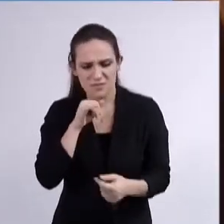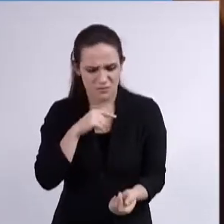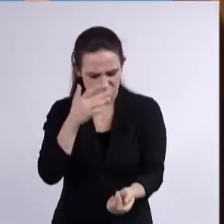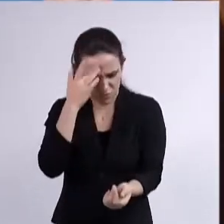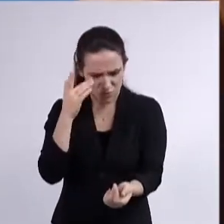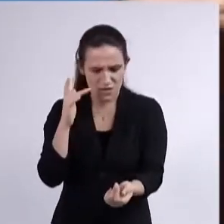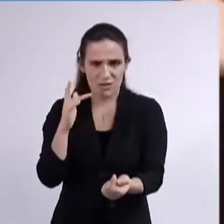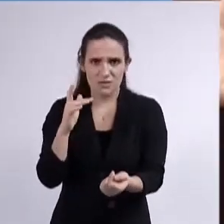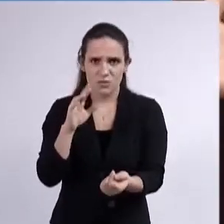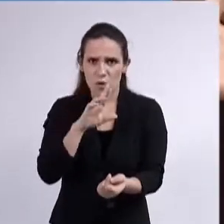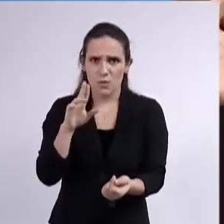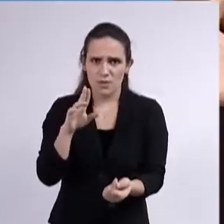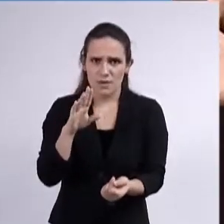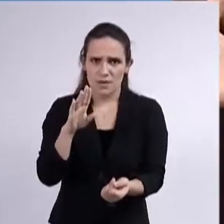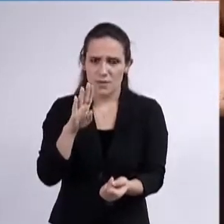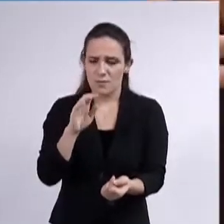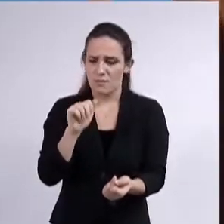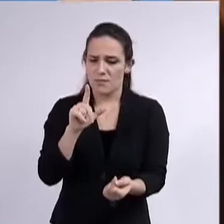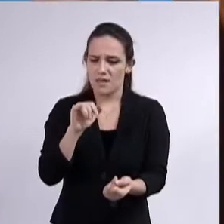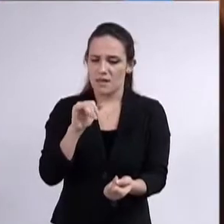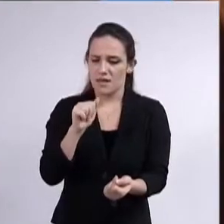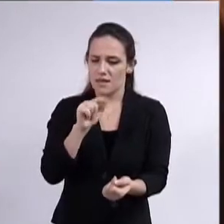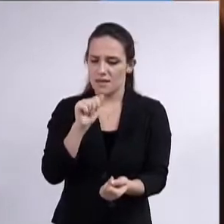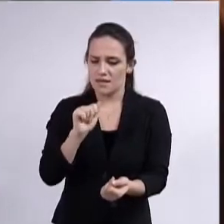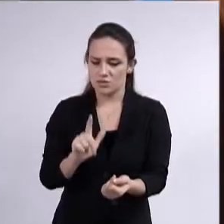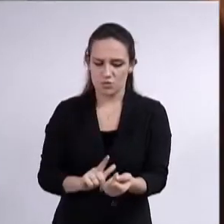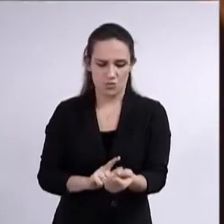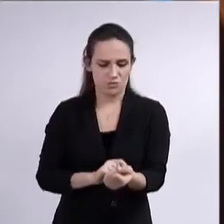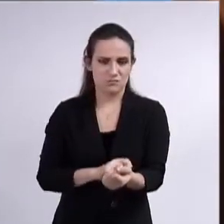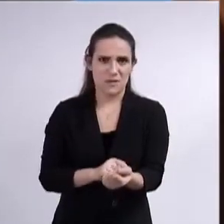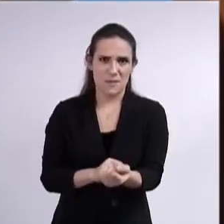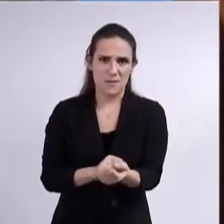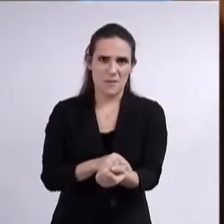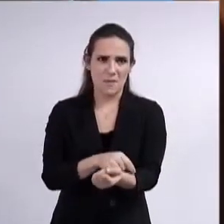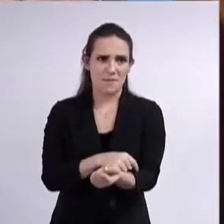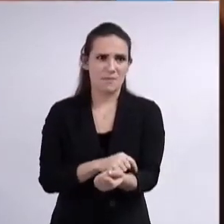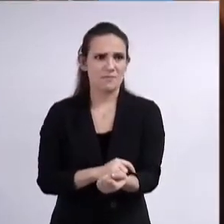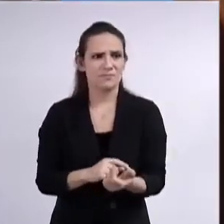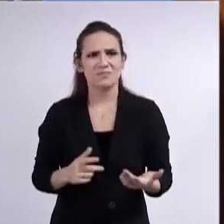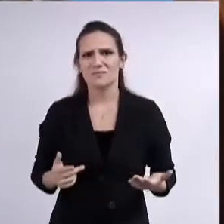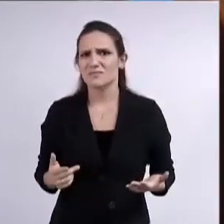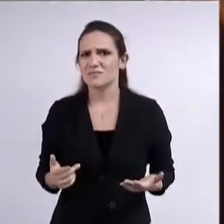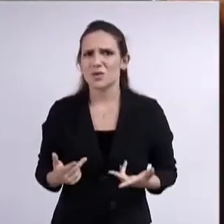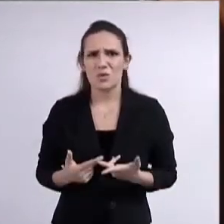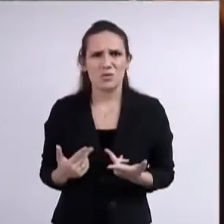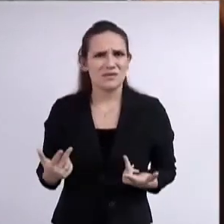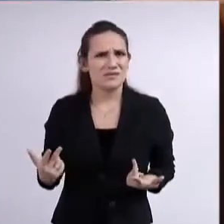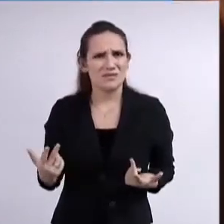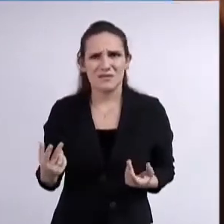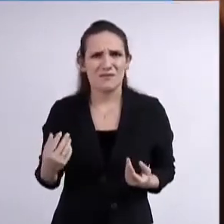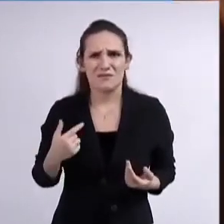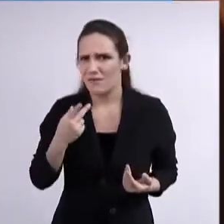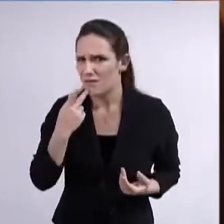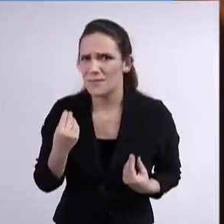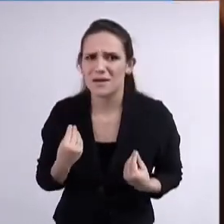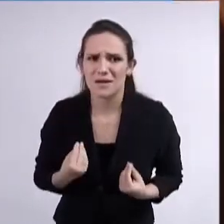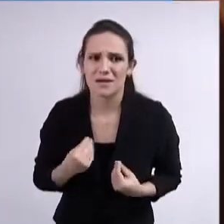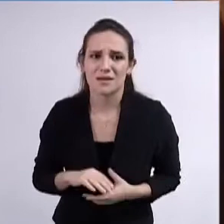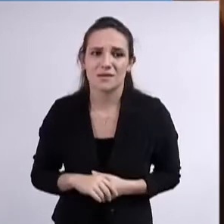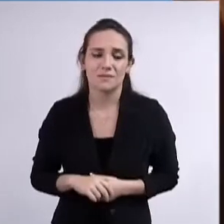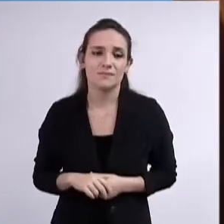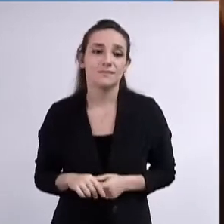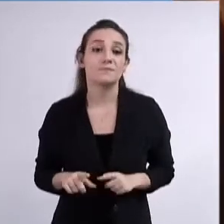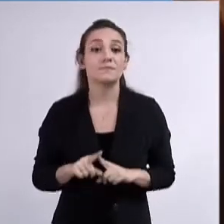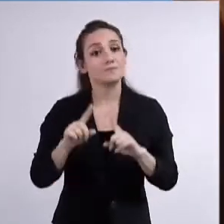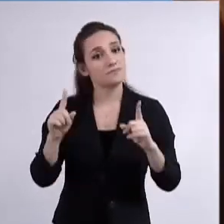cortando, e é como se fosse um modismo, alguns trotes, né, que às vezes são coisas assim absurdas. E aí